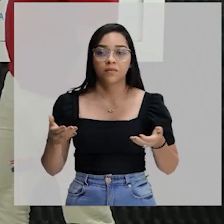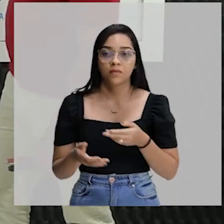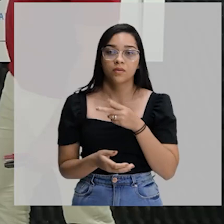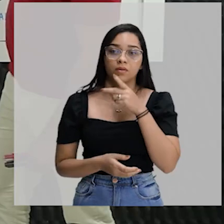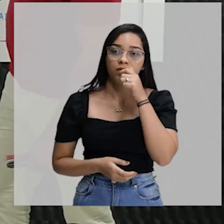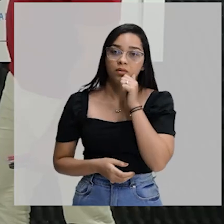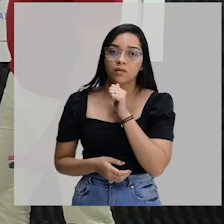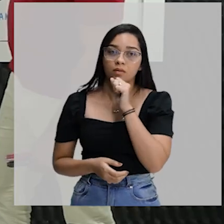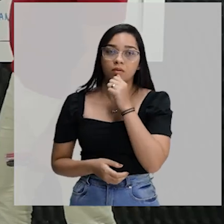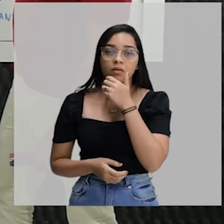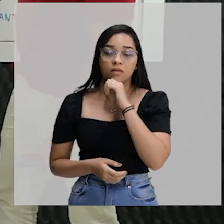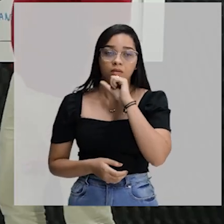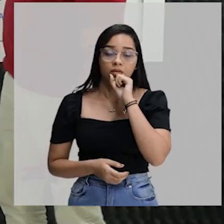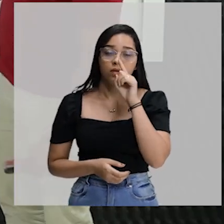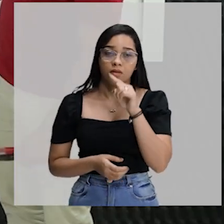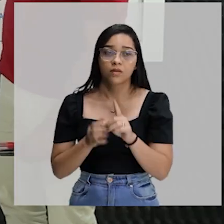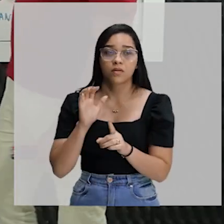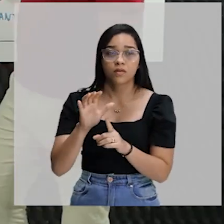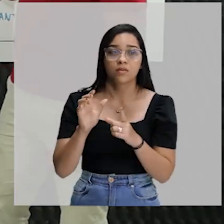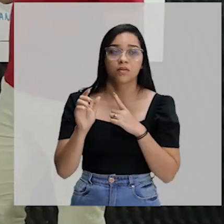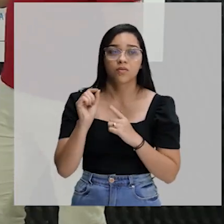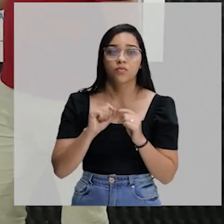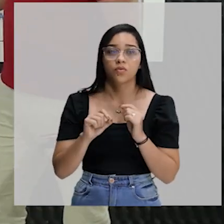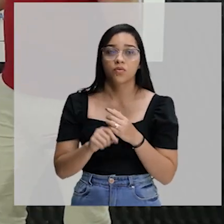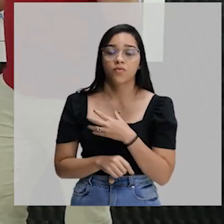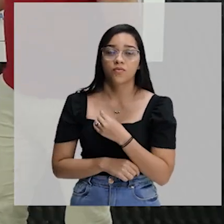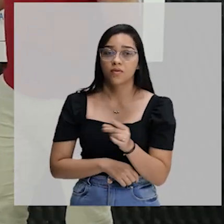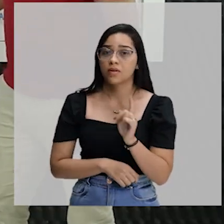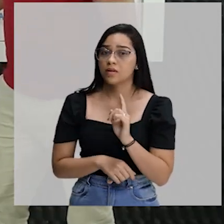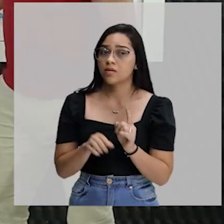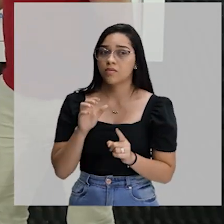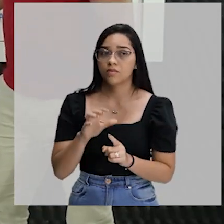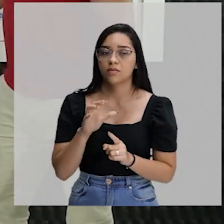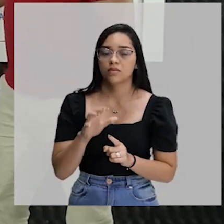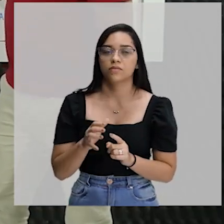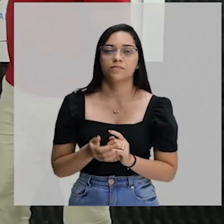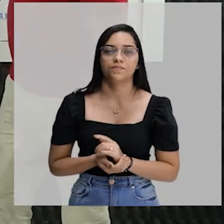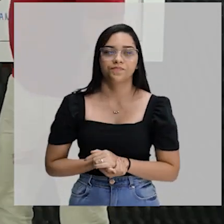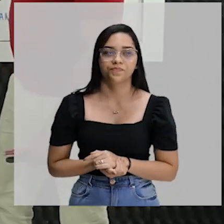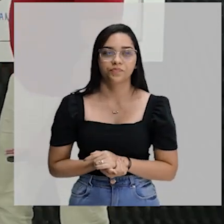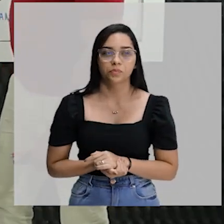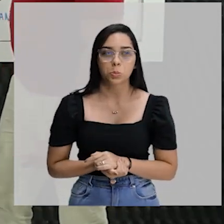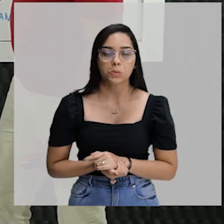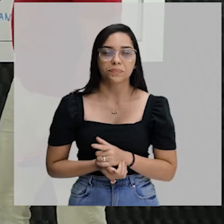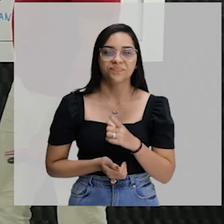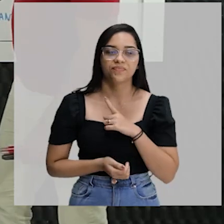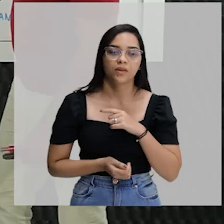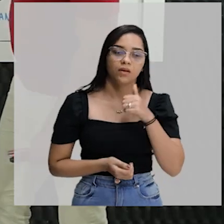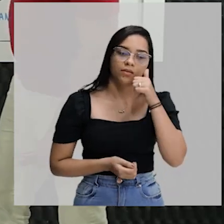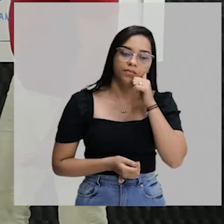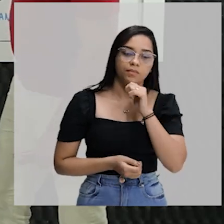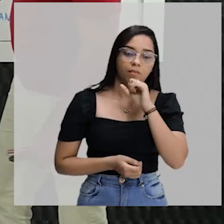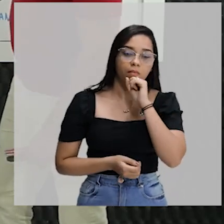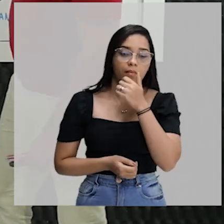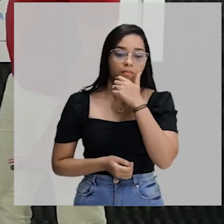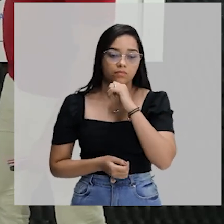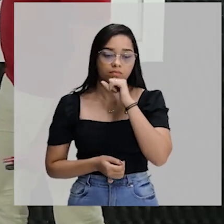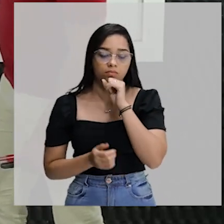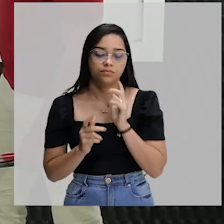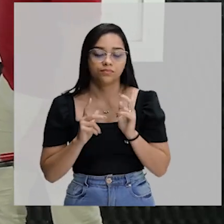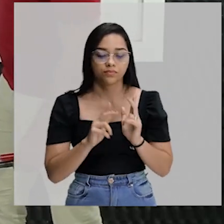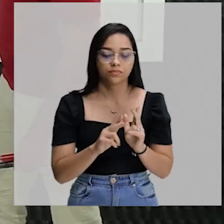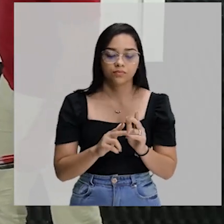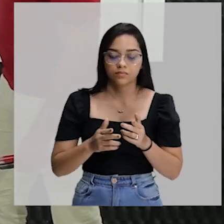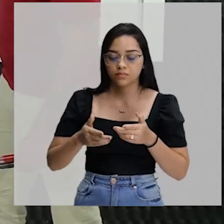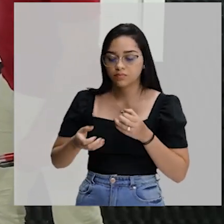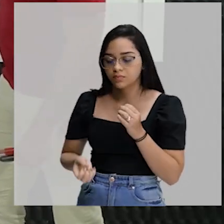são afetados, está produzindo um filho aqui que não é afetado. Então, eu tenho pais iguais, gerando